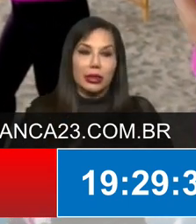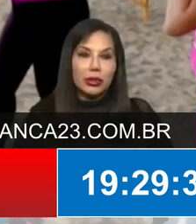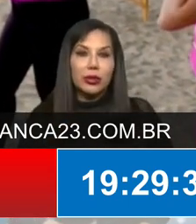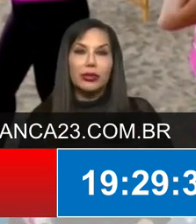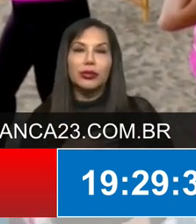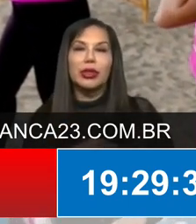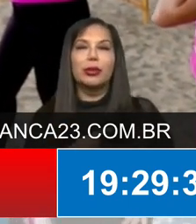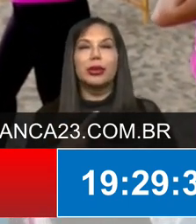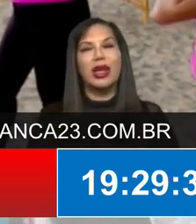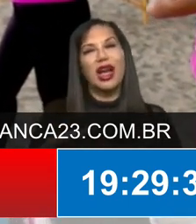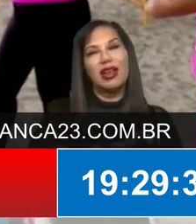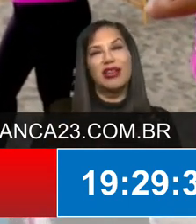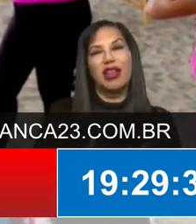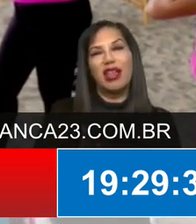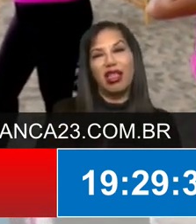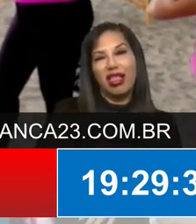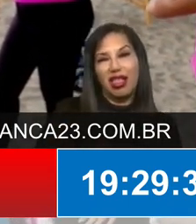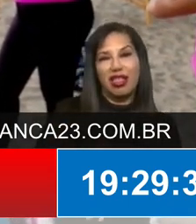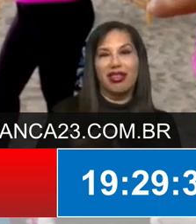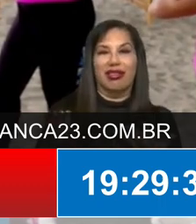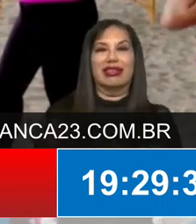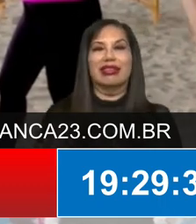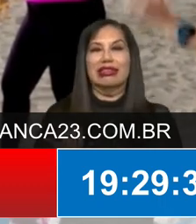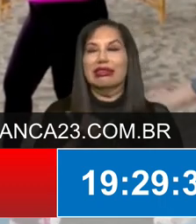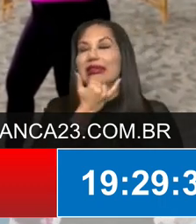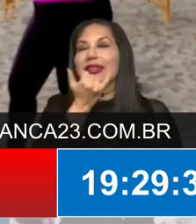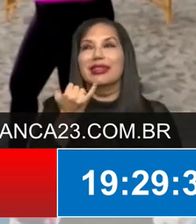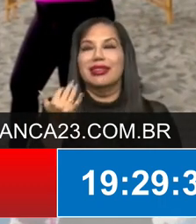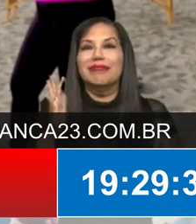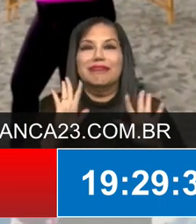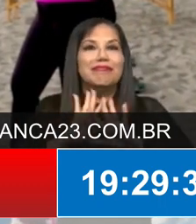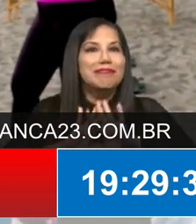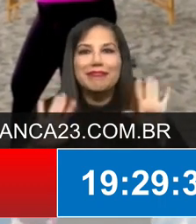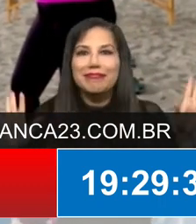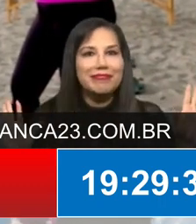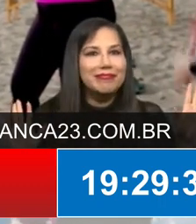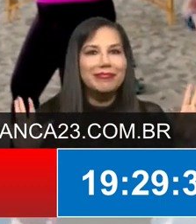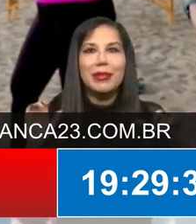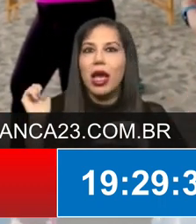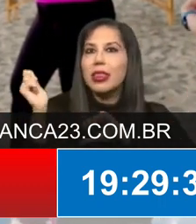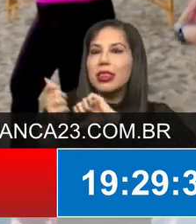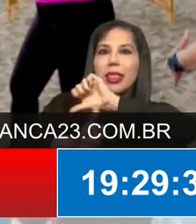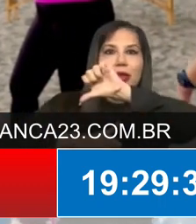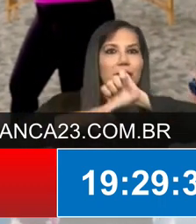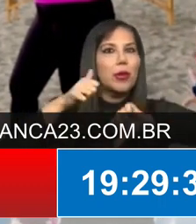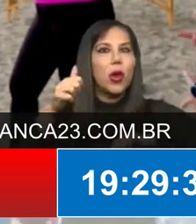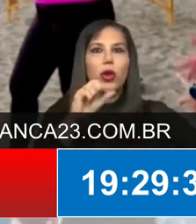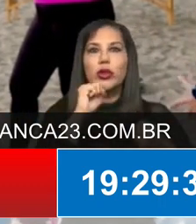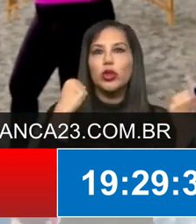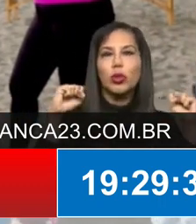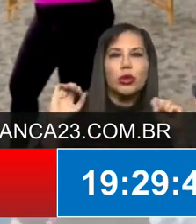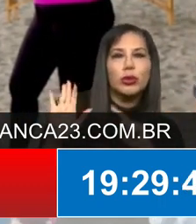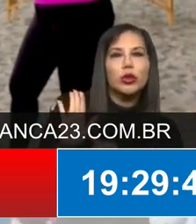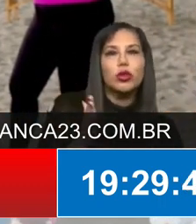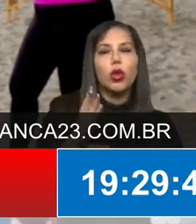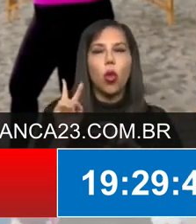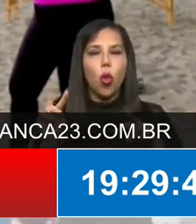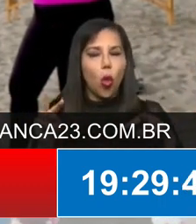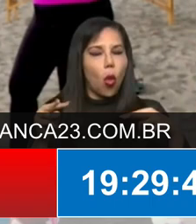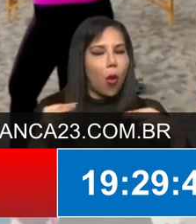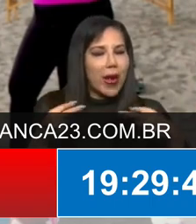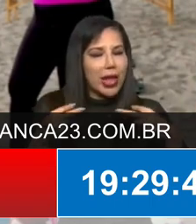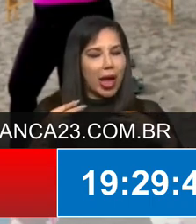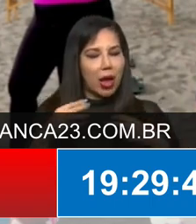a gente dá uma bugada né que a gente fala e aí essa transformação trouxe de volta esse olhar né mais